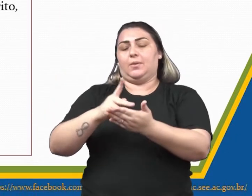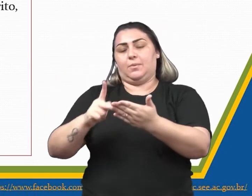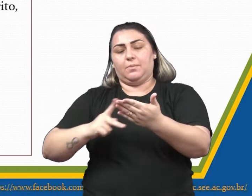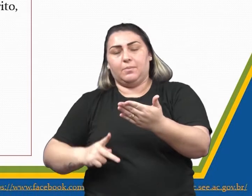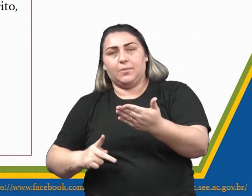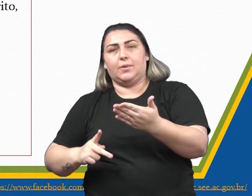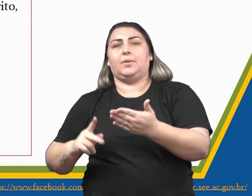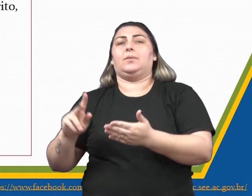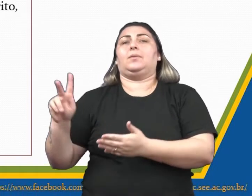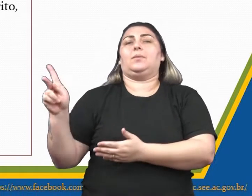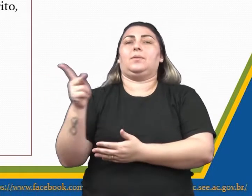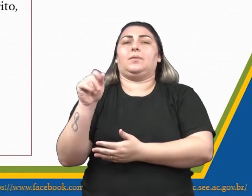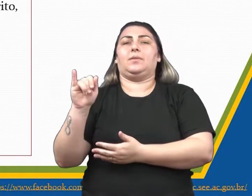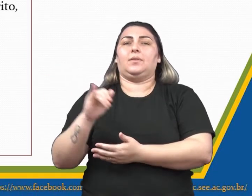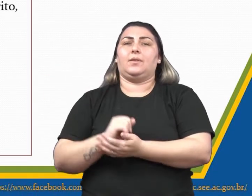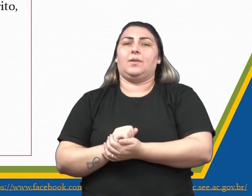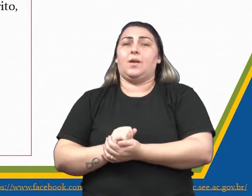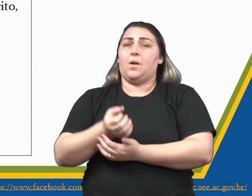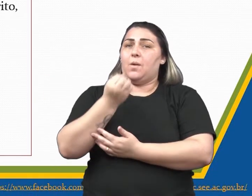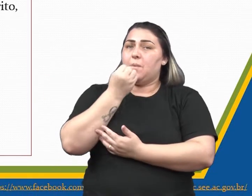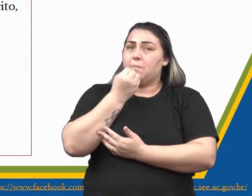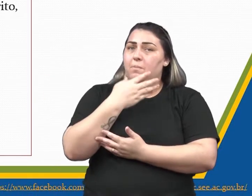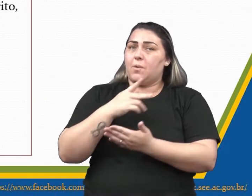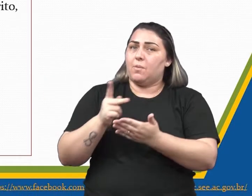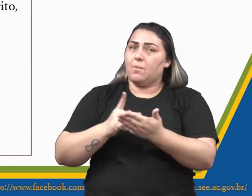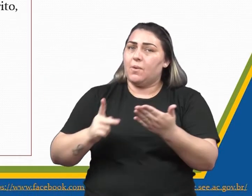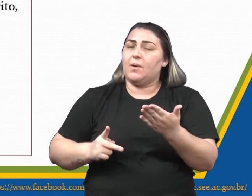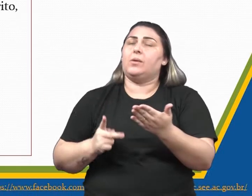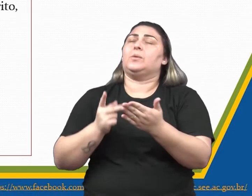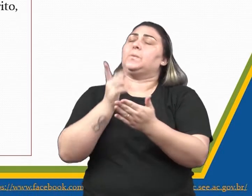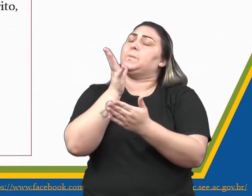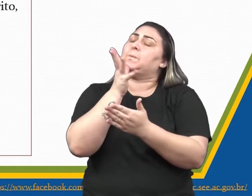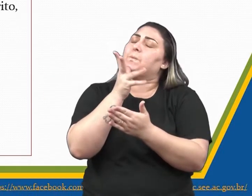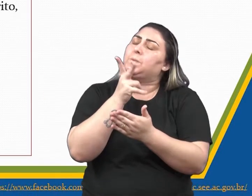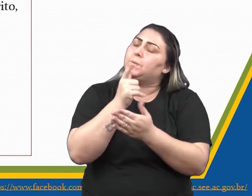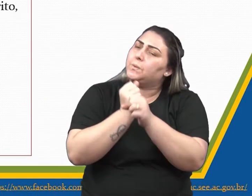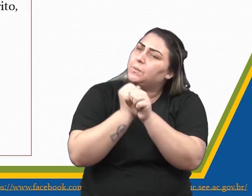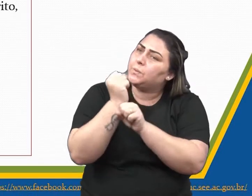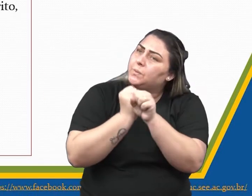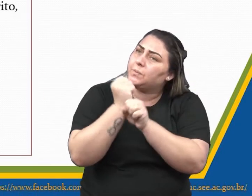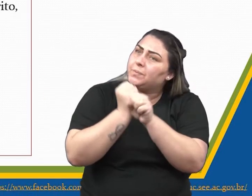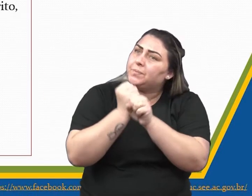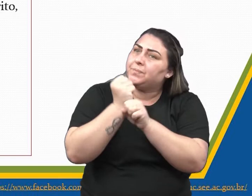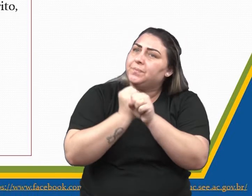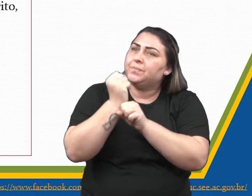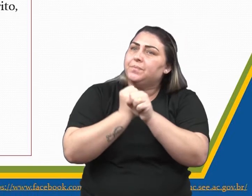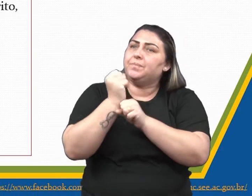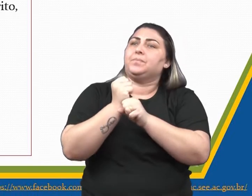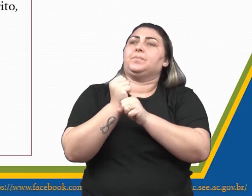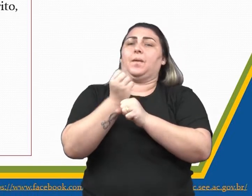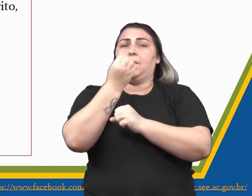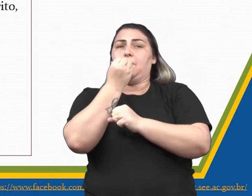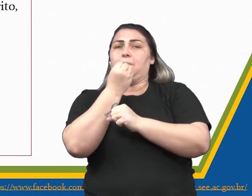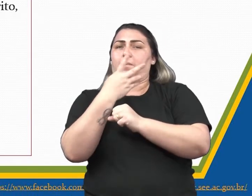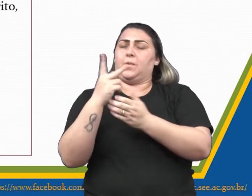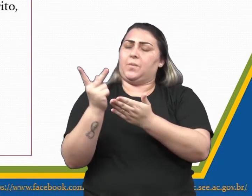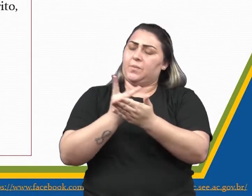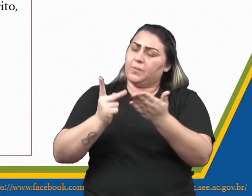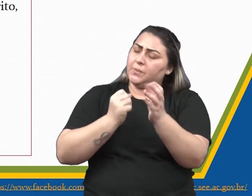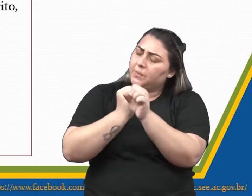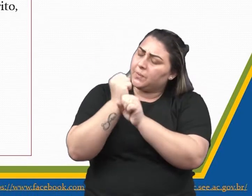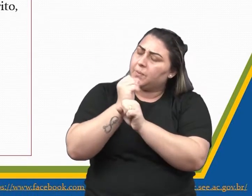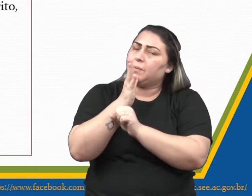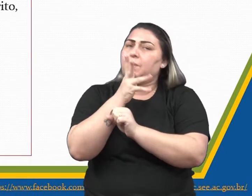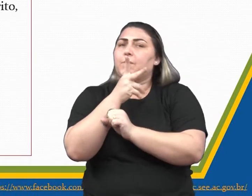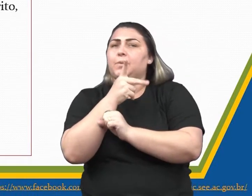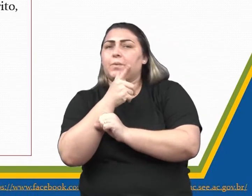haikai, tá? Com o título Um Bom Poema Leva Anos, também de Paulo Leminski. Um bom poema leva anos,